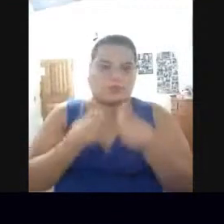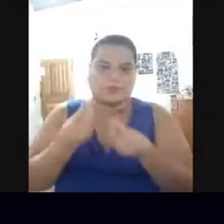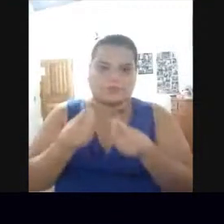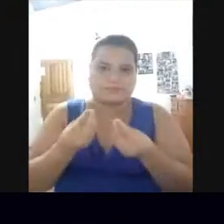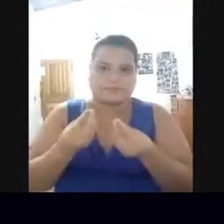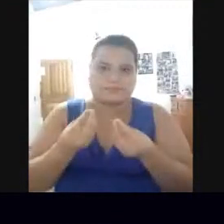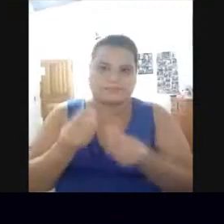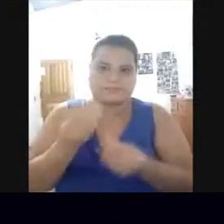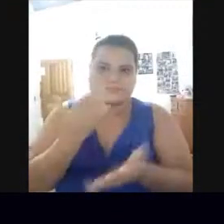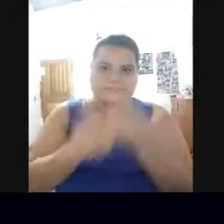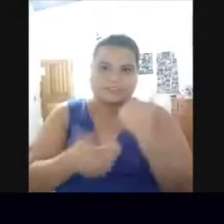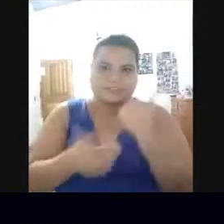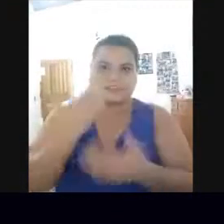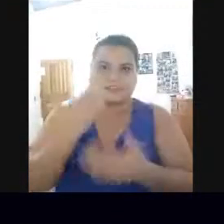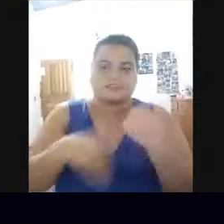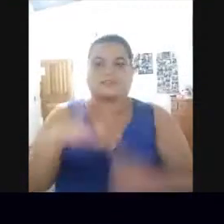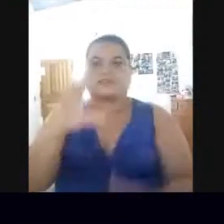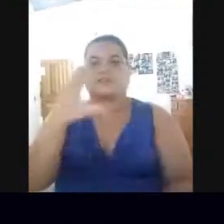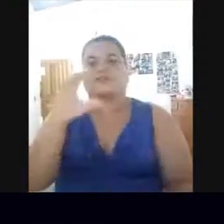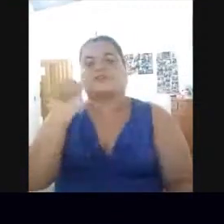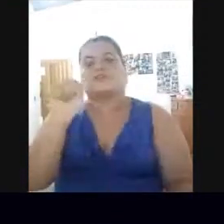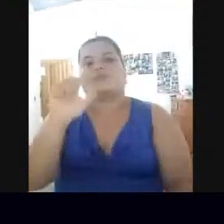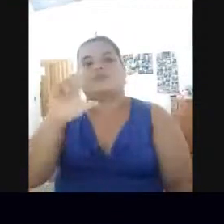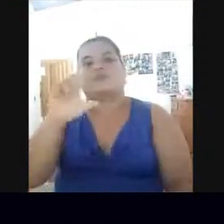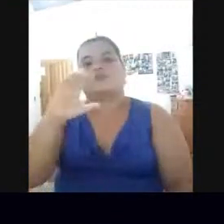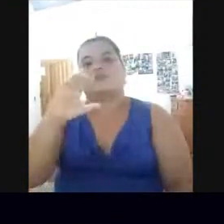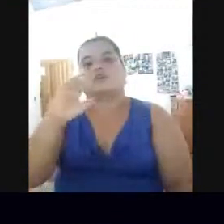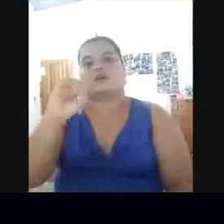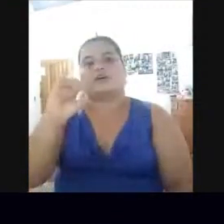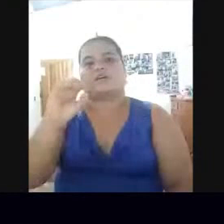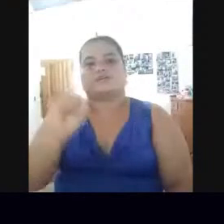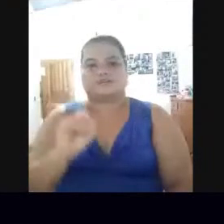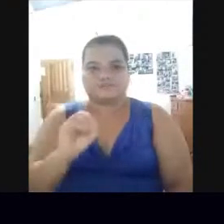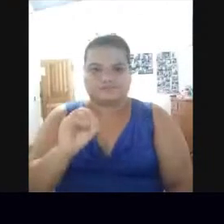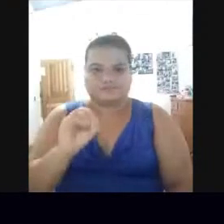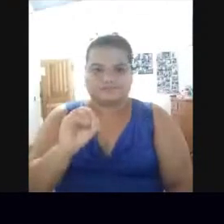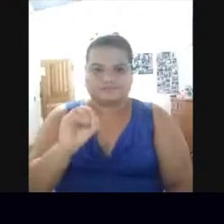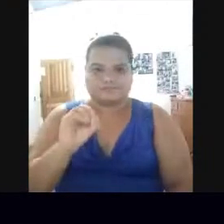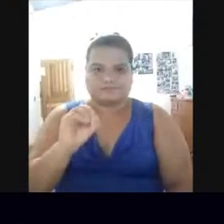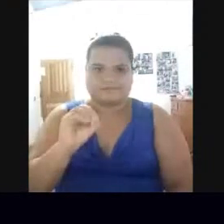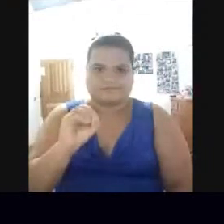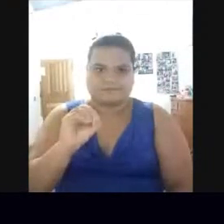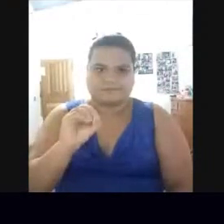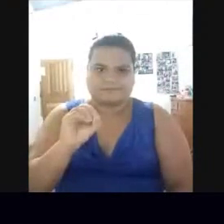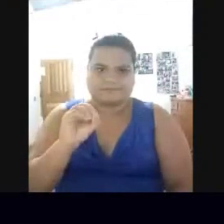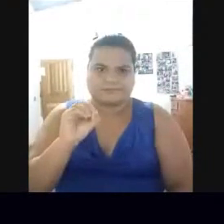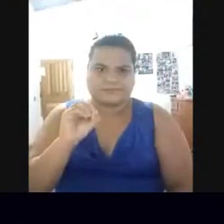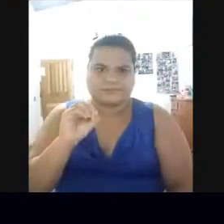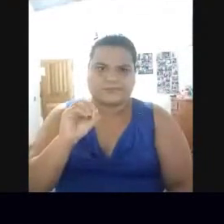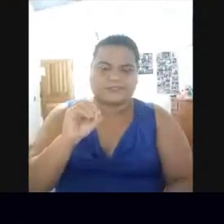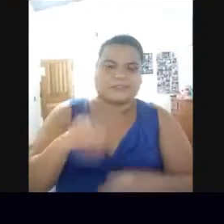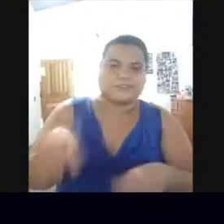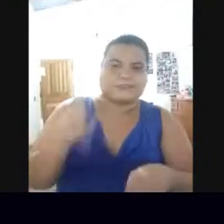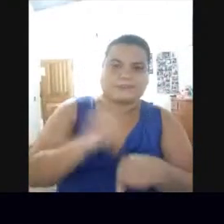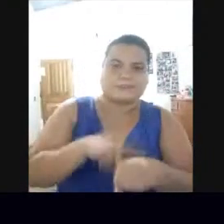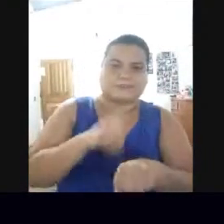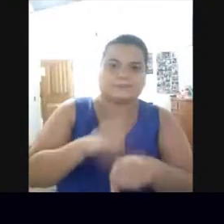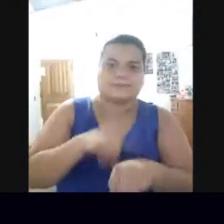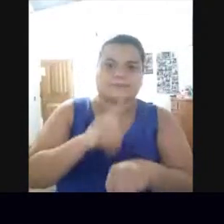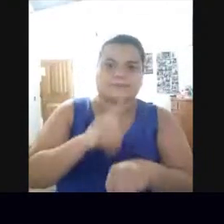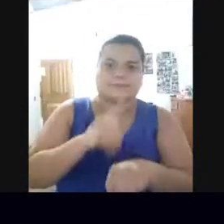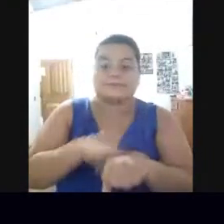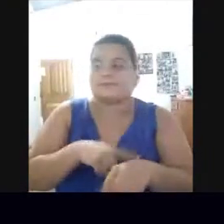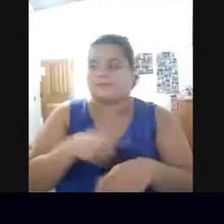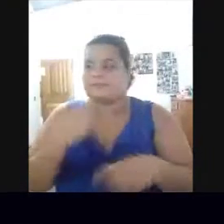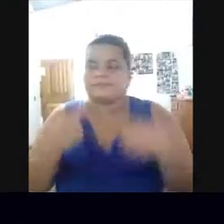porque esse disputa com todos os íons divalentes. Aí a gente vai precisar da suplementação também, né? Então, assim, a